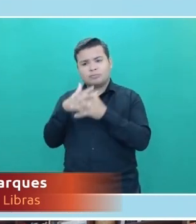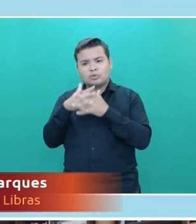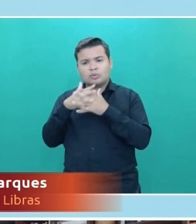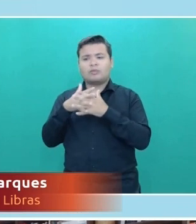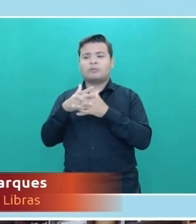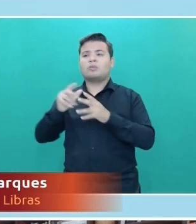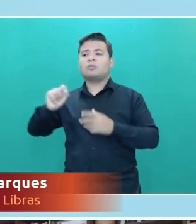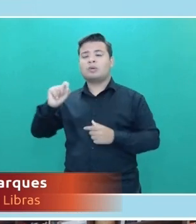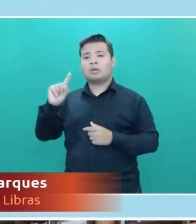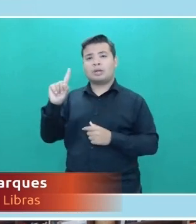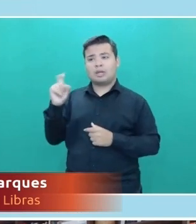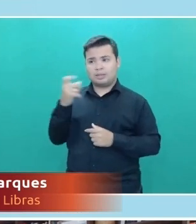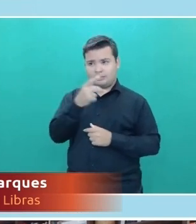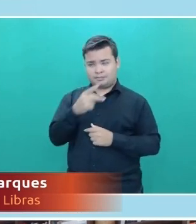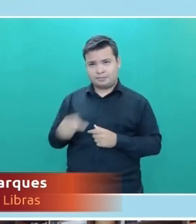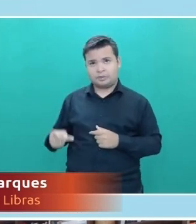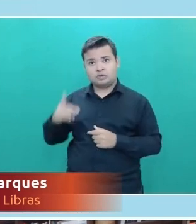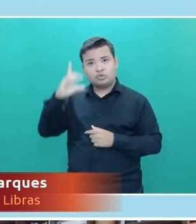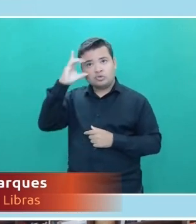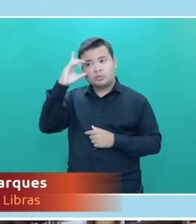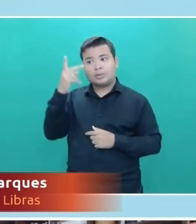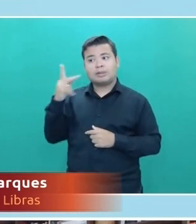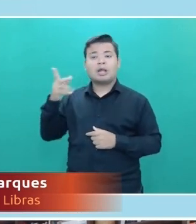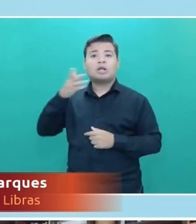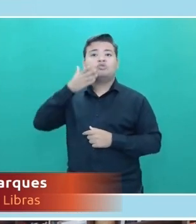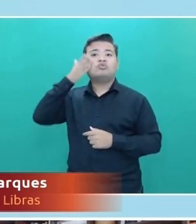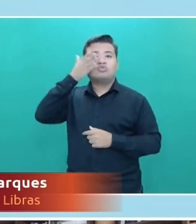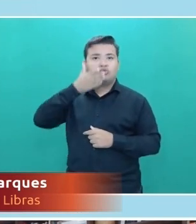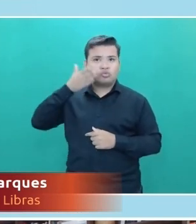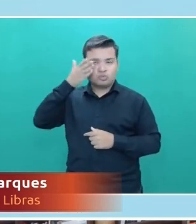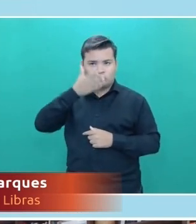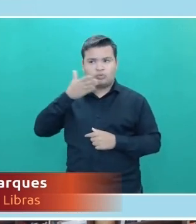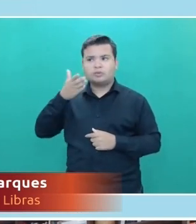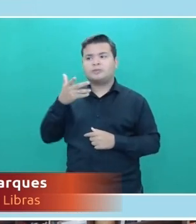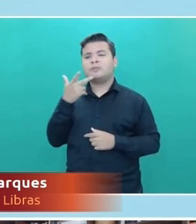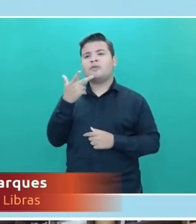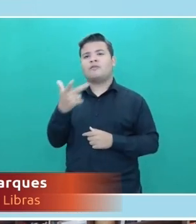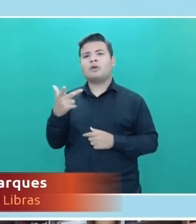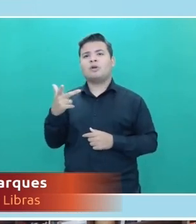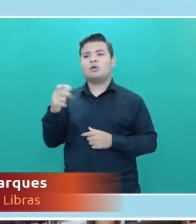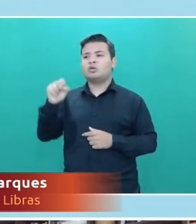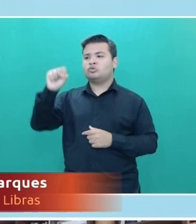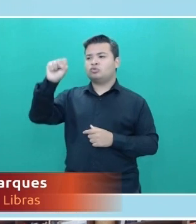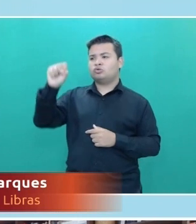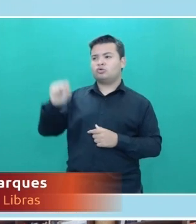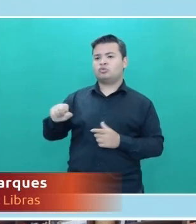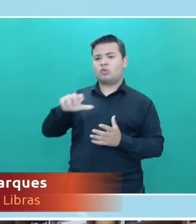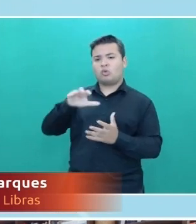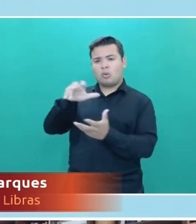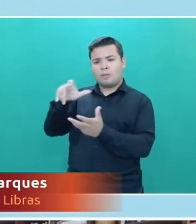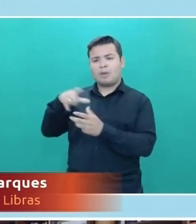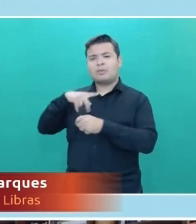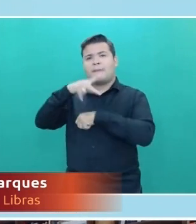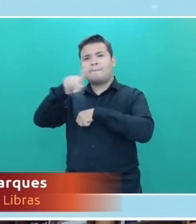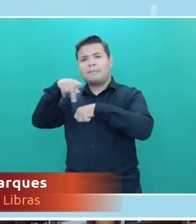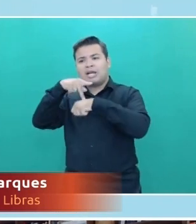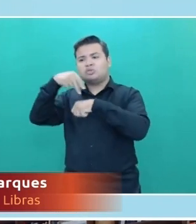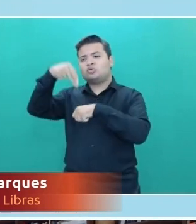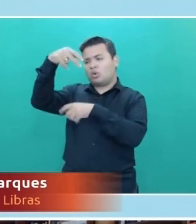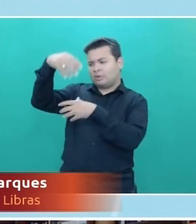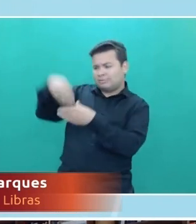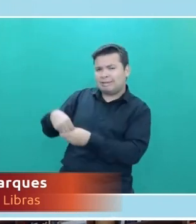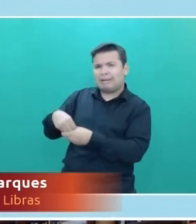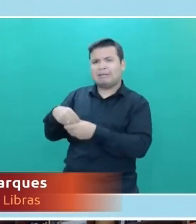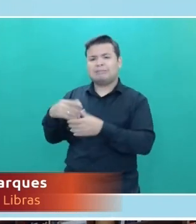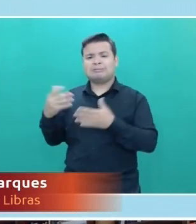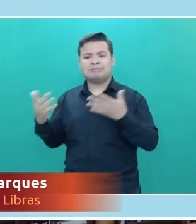ex-presidente Dilma, quando fez um discurso, né, à frente do BRICS, falando do sul global, que tem países do norte. Muita gente não entendeu direito, né? Sul